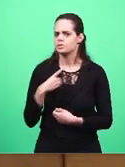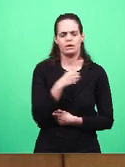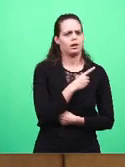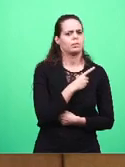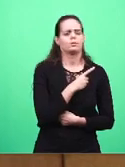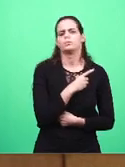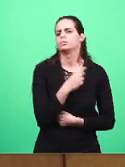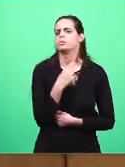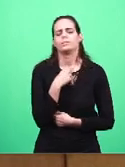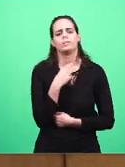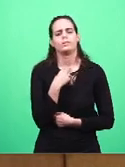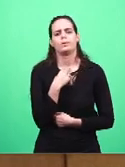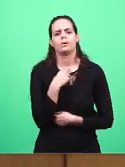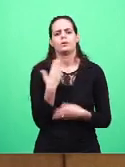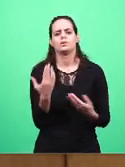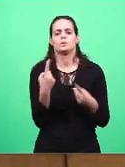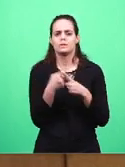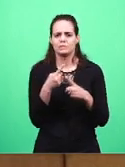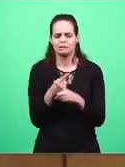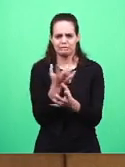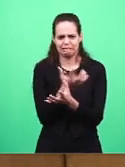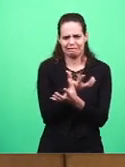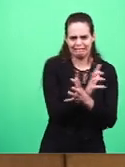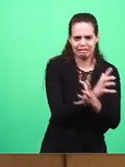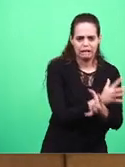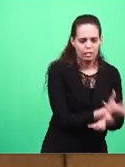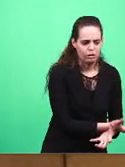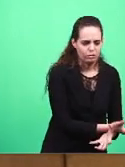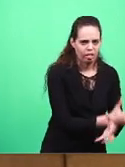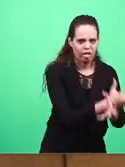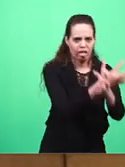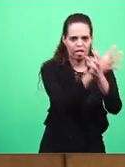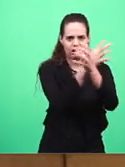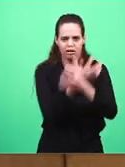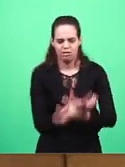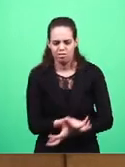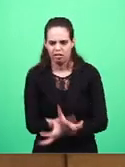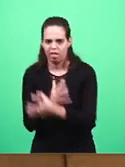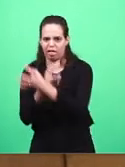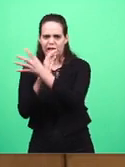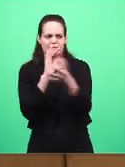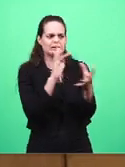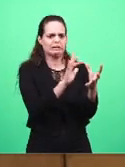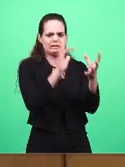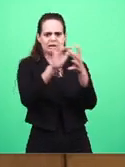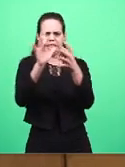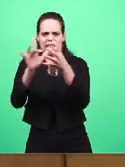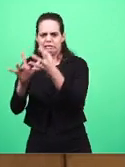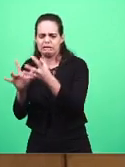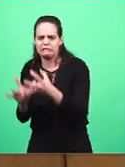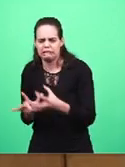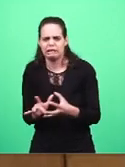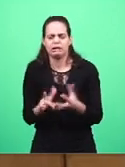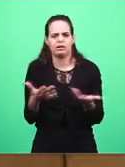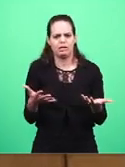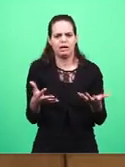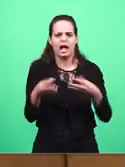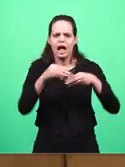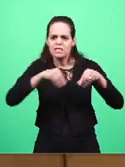são mulheres, todas. Não é isso não. Não, a escolhida, a noiva, é a igreja